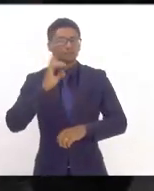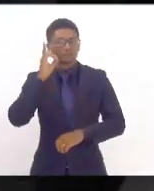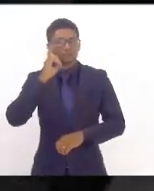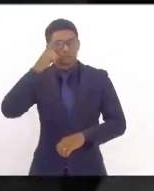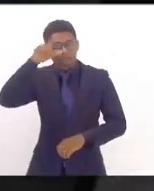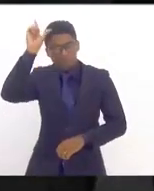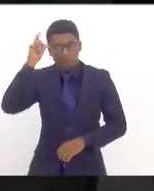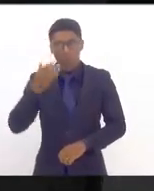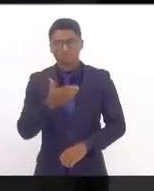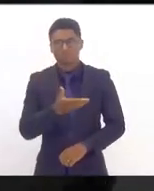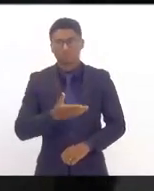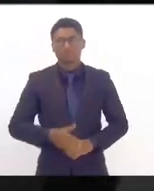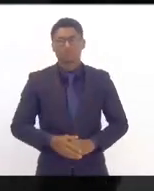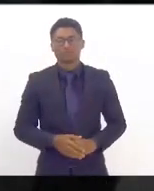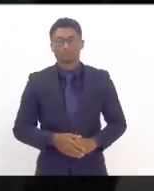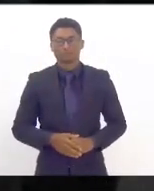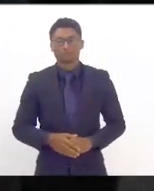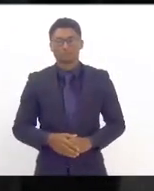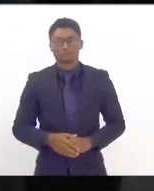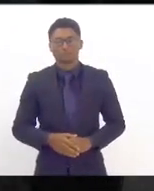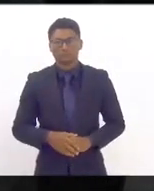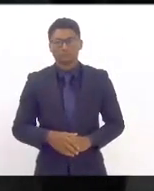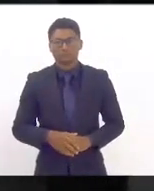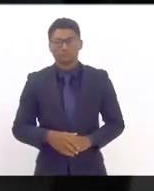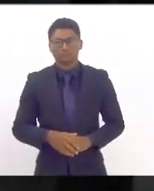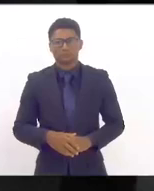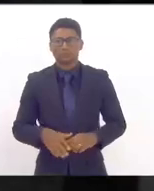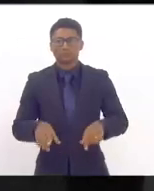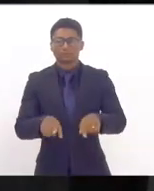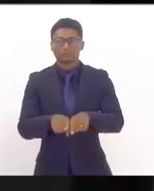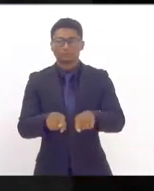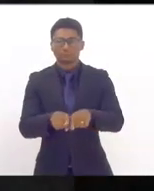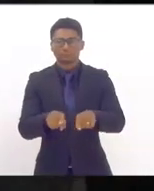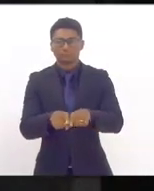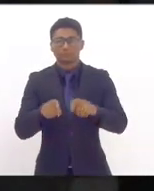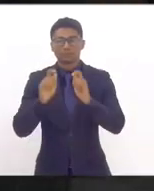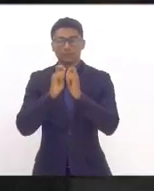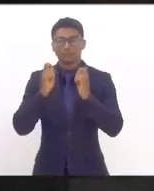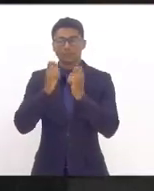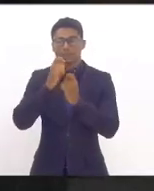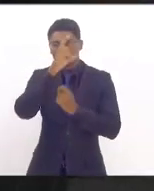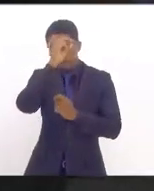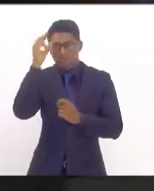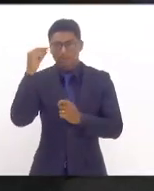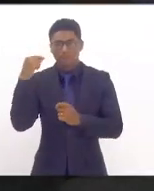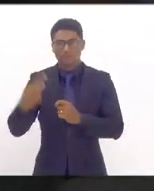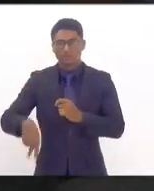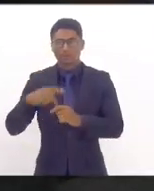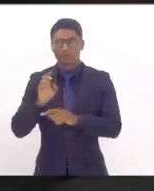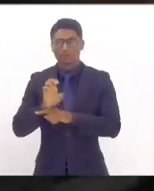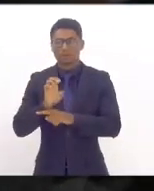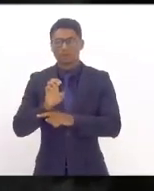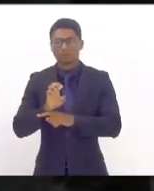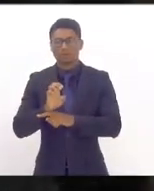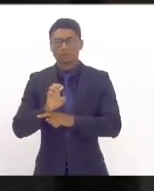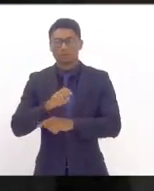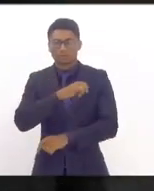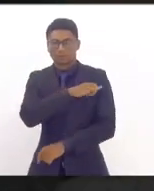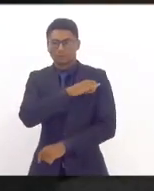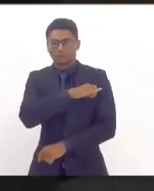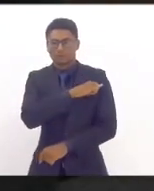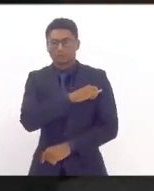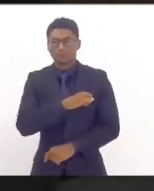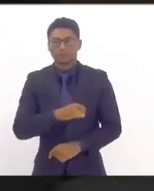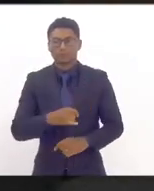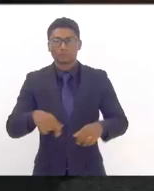Luiz Paulo com a presença do presidente da associação dos prefeitos do Estado do Rio de Janeiro o prefeito de